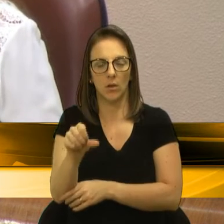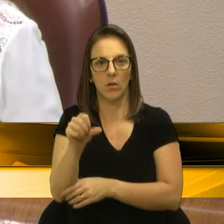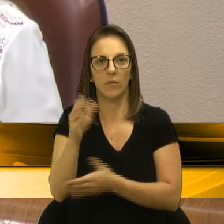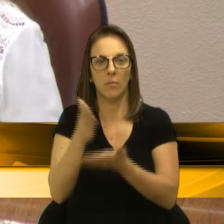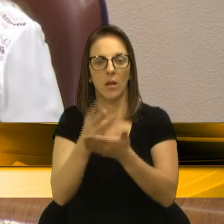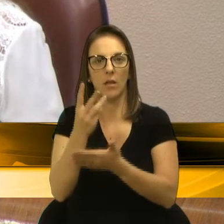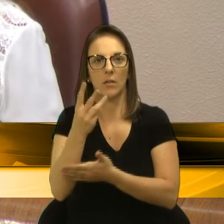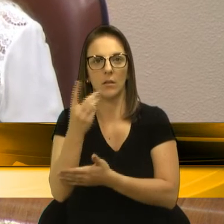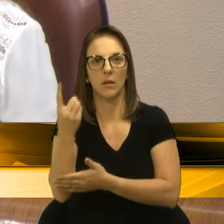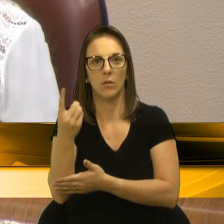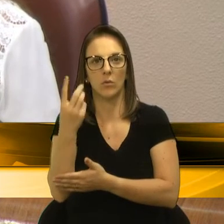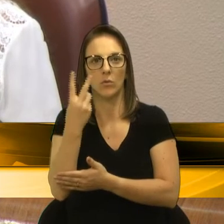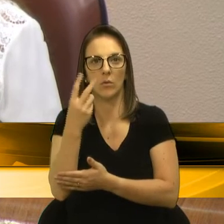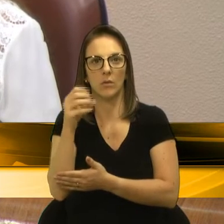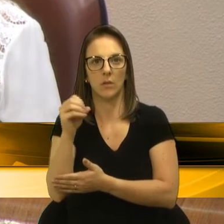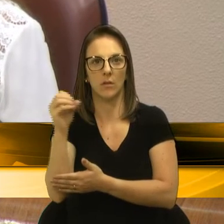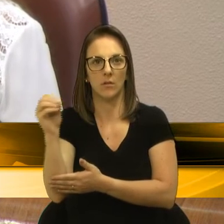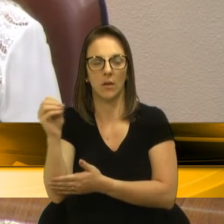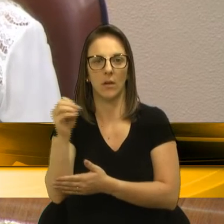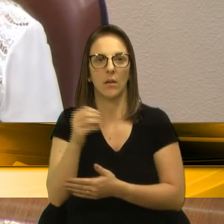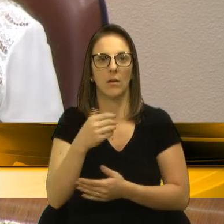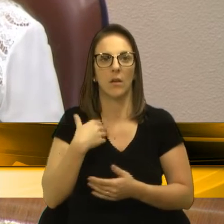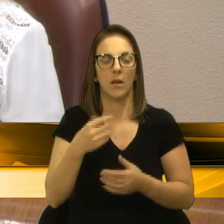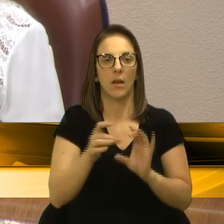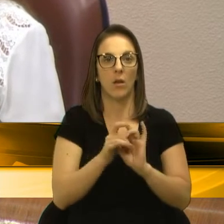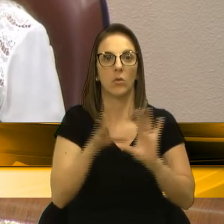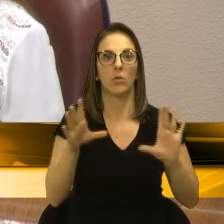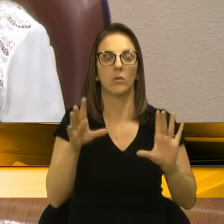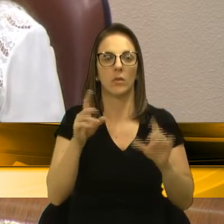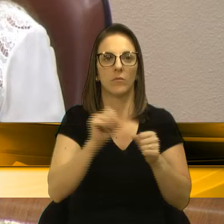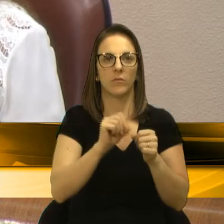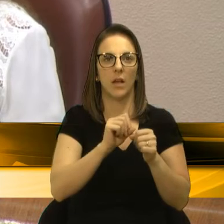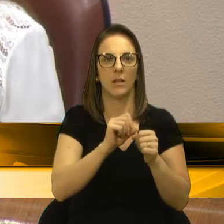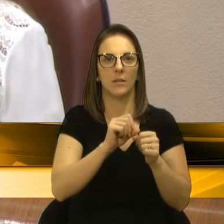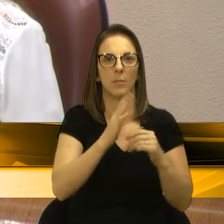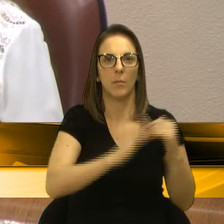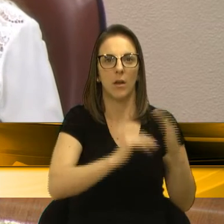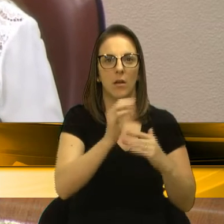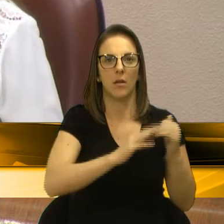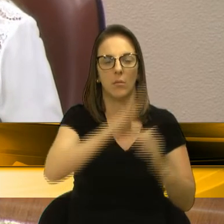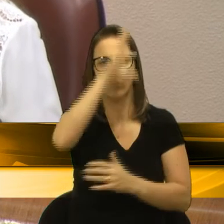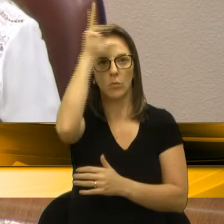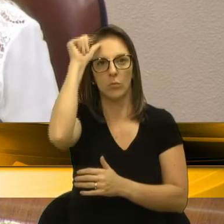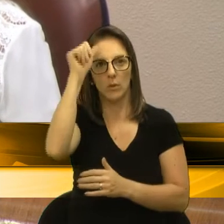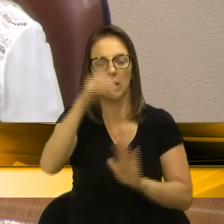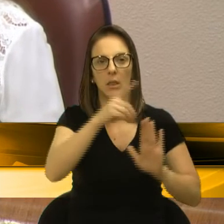2019/31200. Autorização para realizar ato público por relacionados ao decreto número